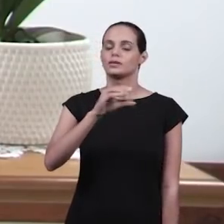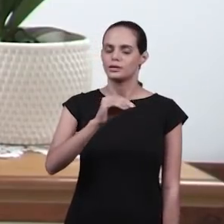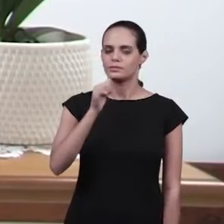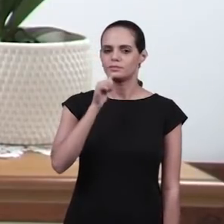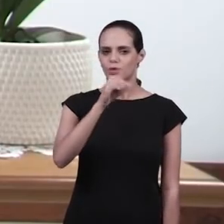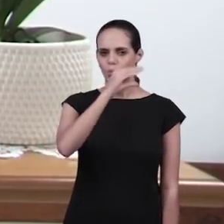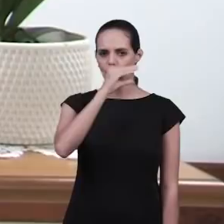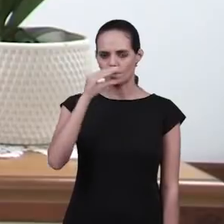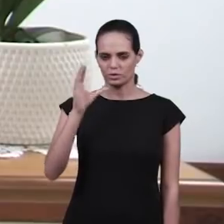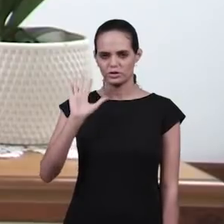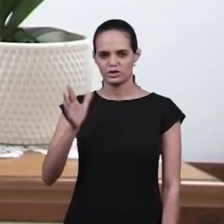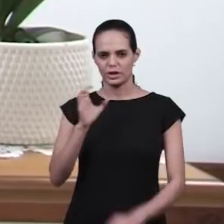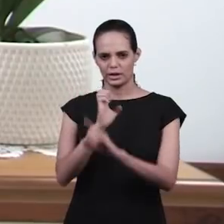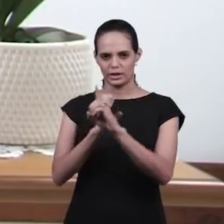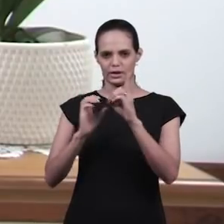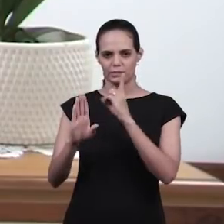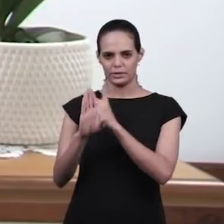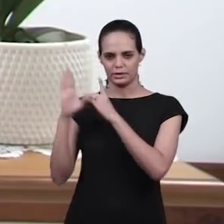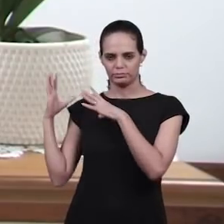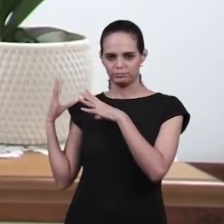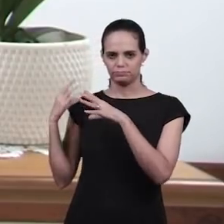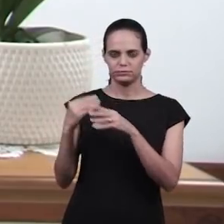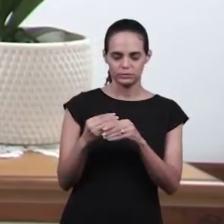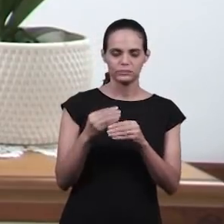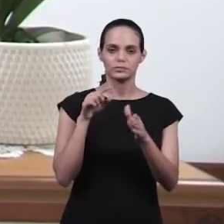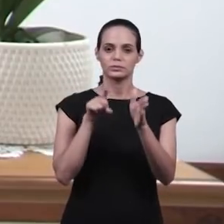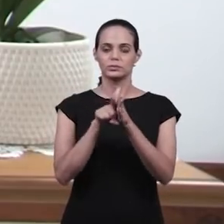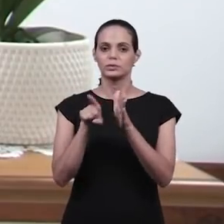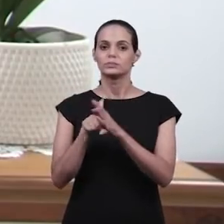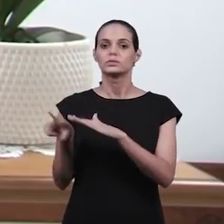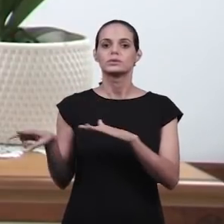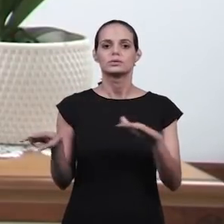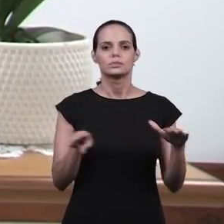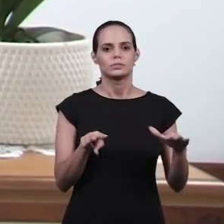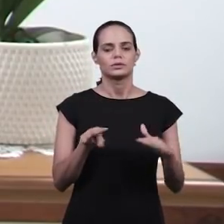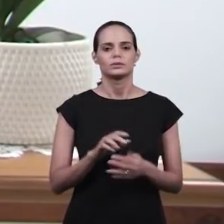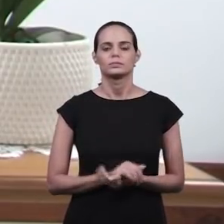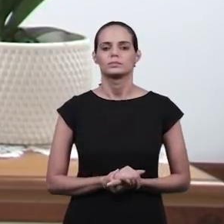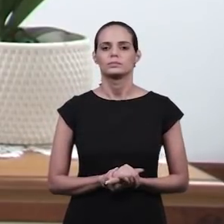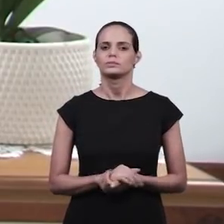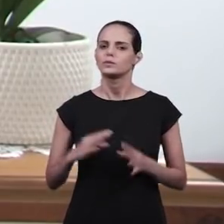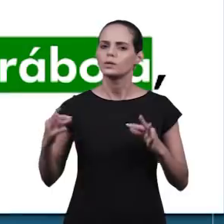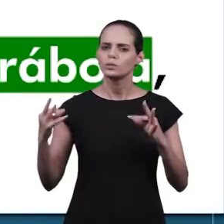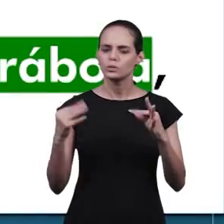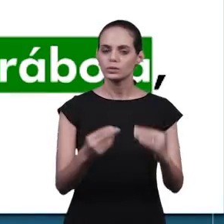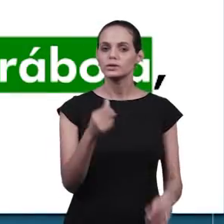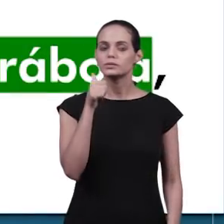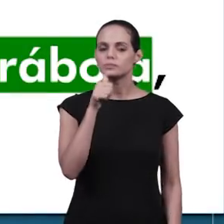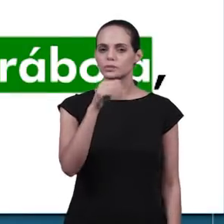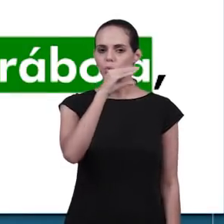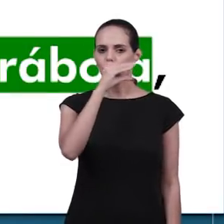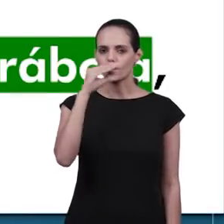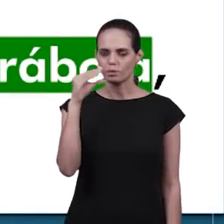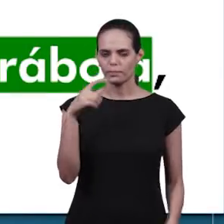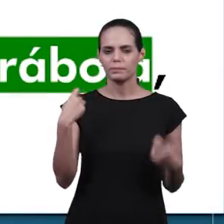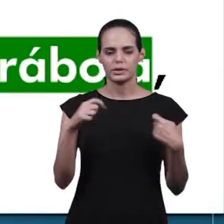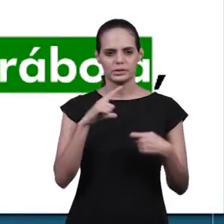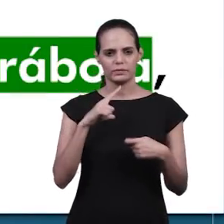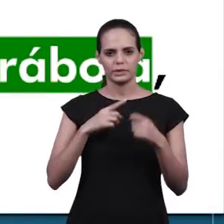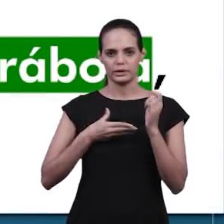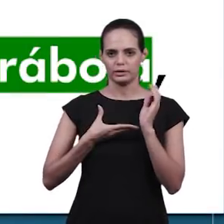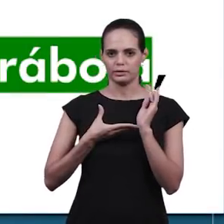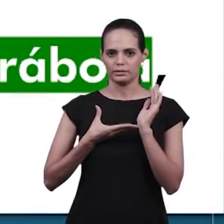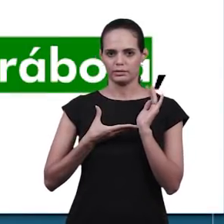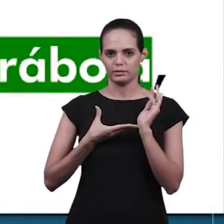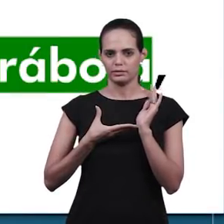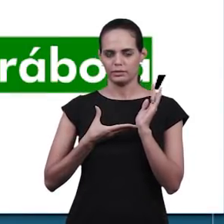nas últimas escolas bíblicas dominicais. Vamos agora então às perguntas desta semana. Todas as virgens